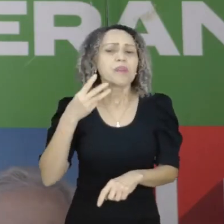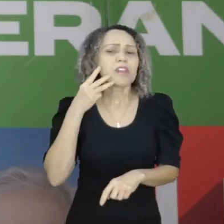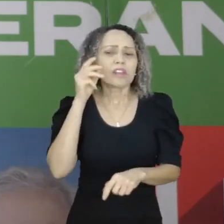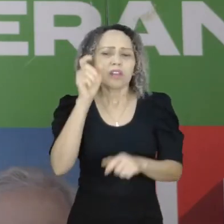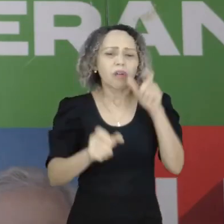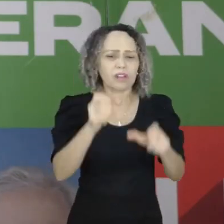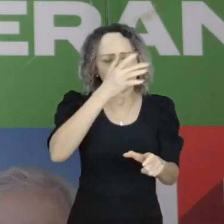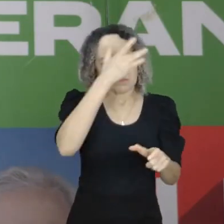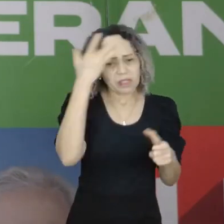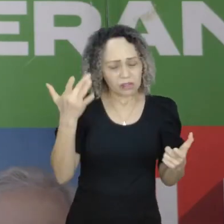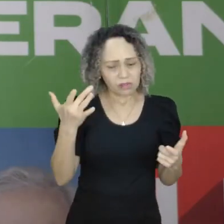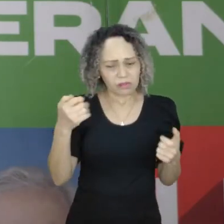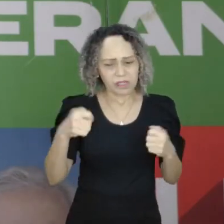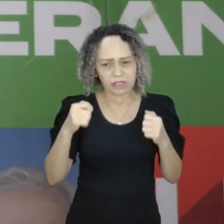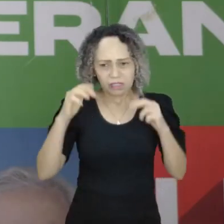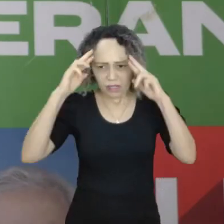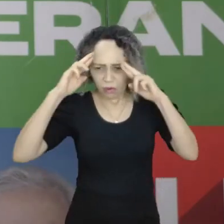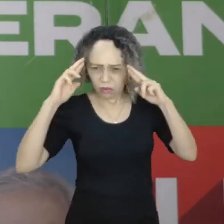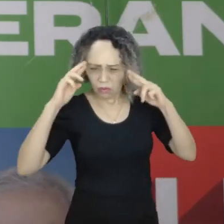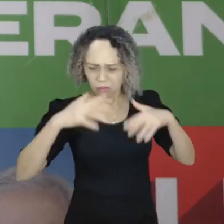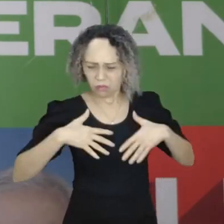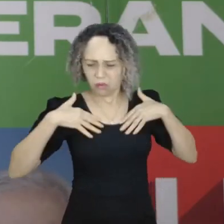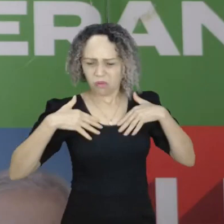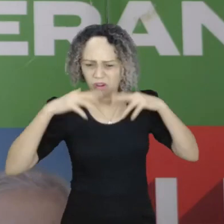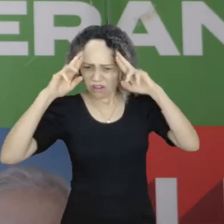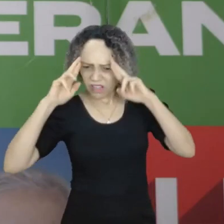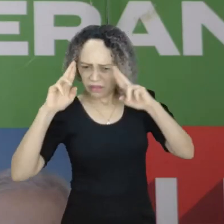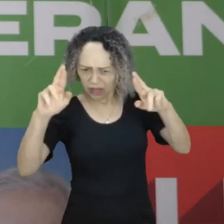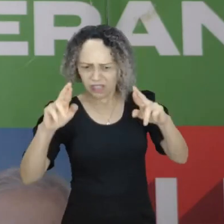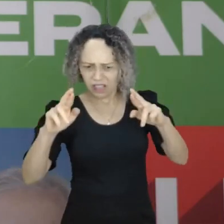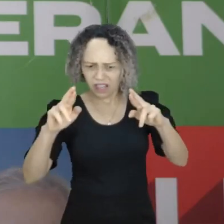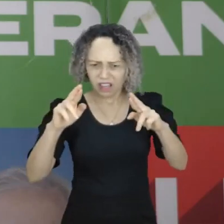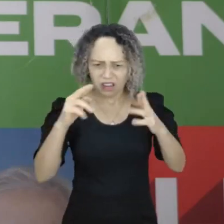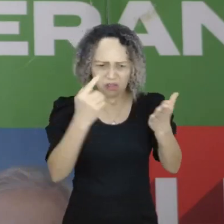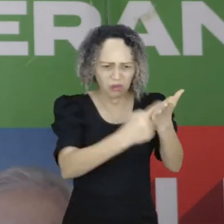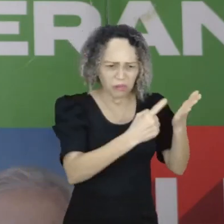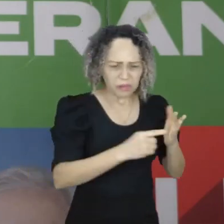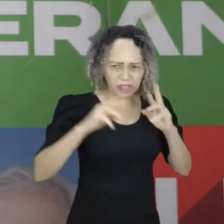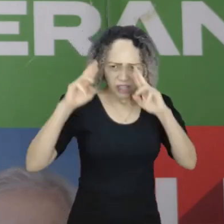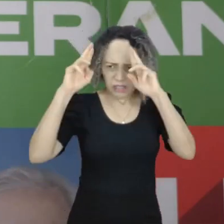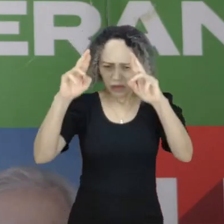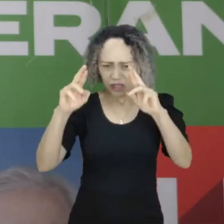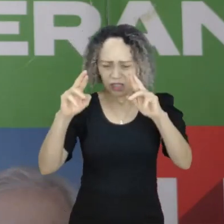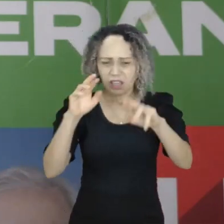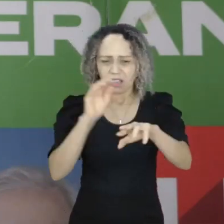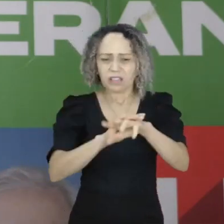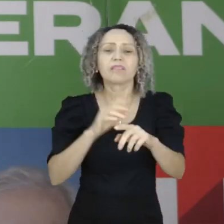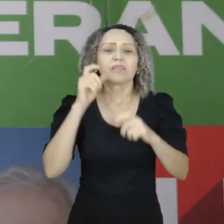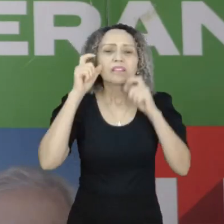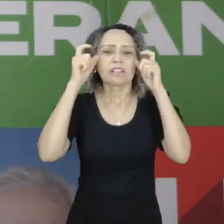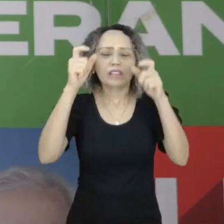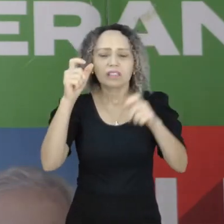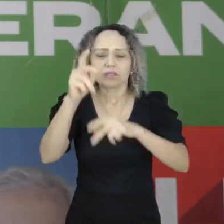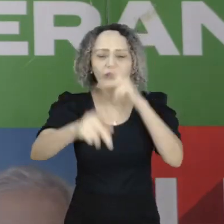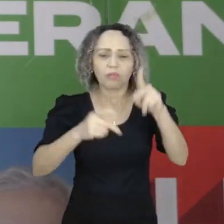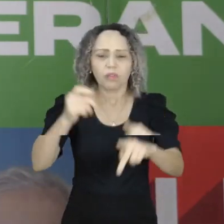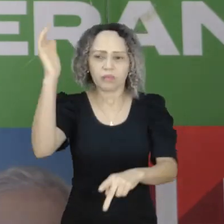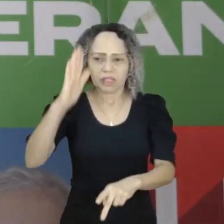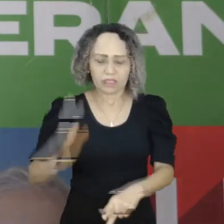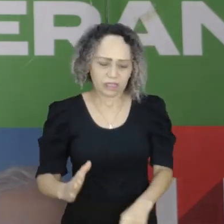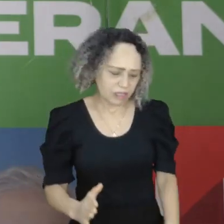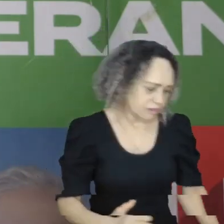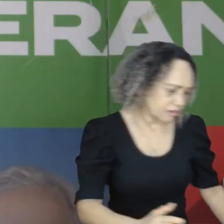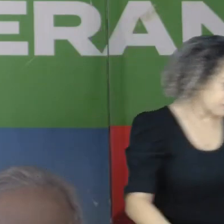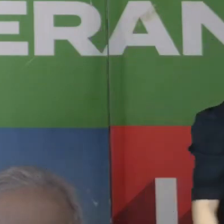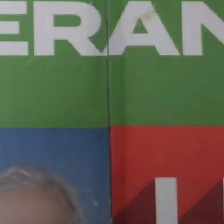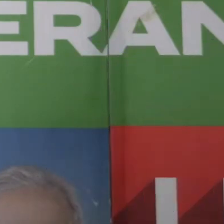muita honradez e muito compromisso em respeitar os interesses do povo brasileiro. Presidente, boa tarde. Meu nome